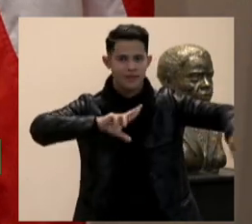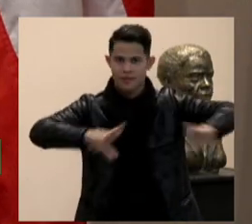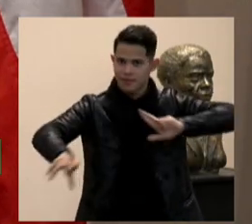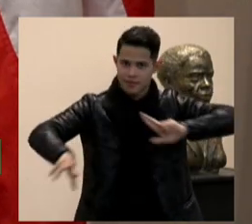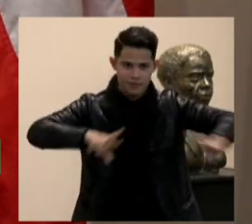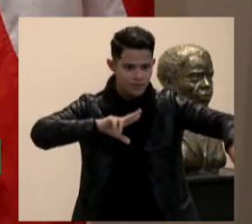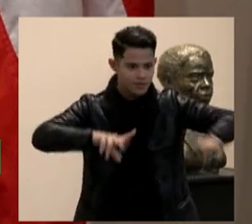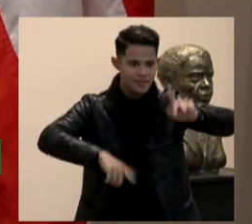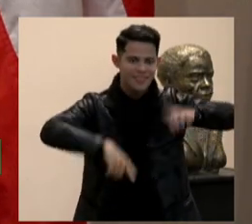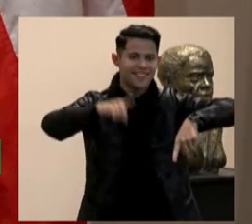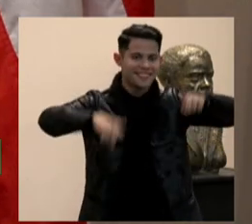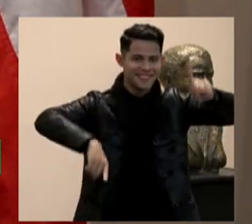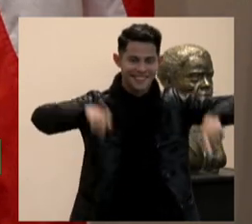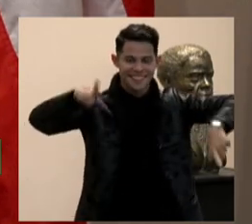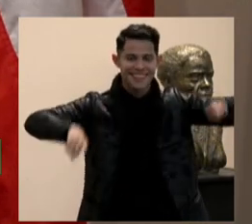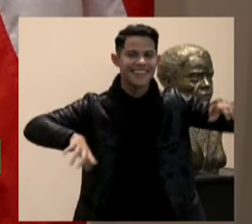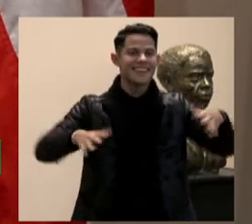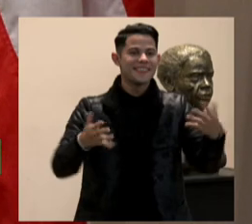diversa